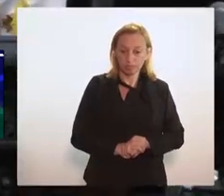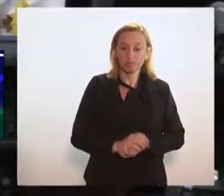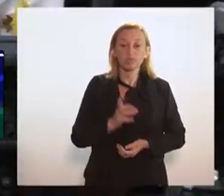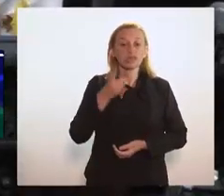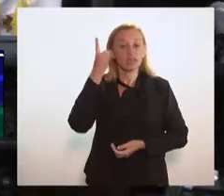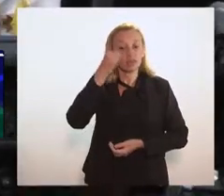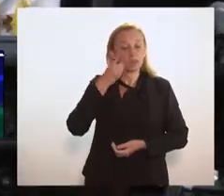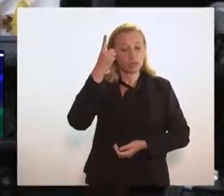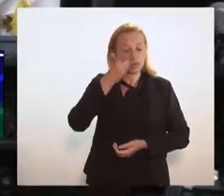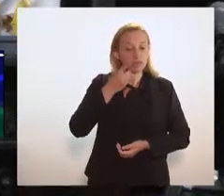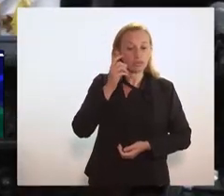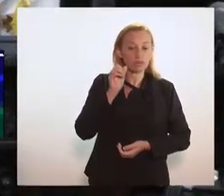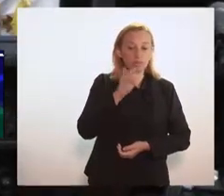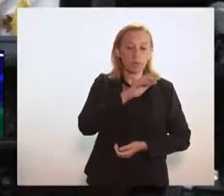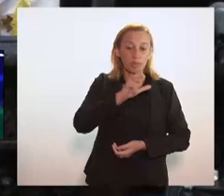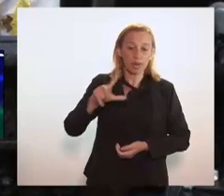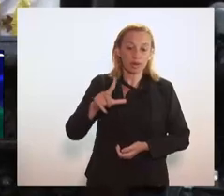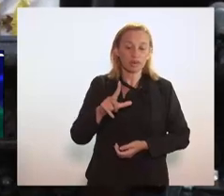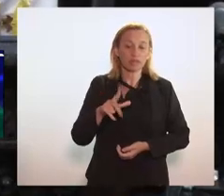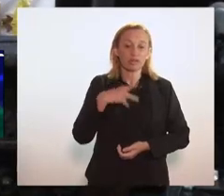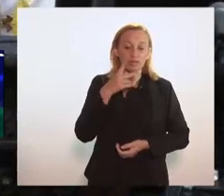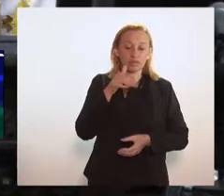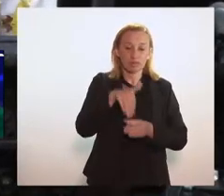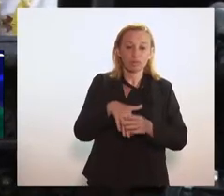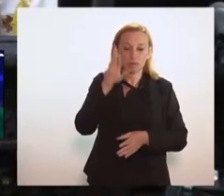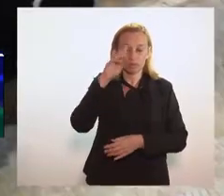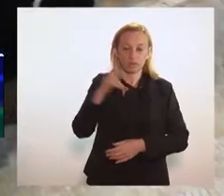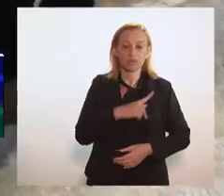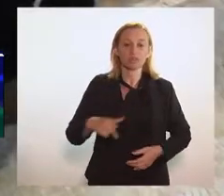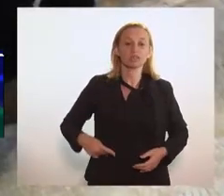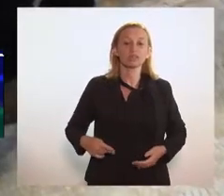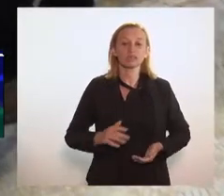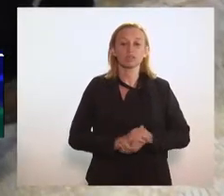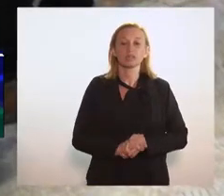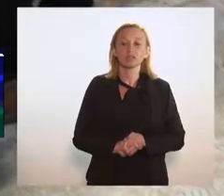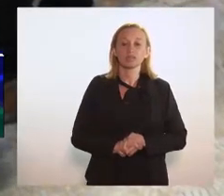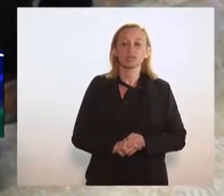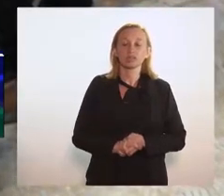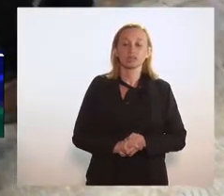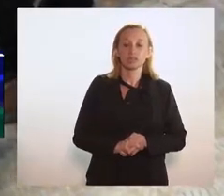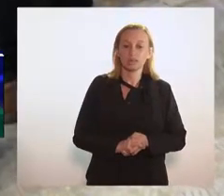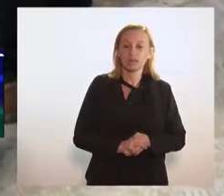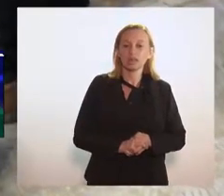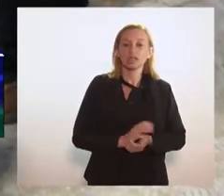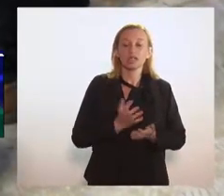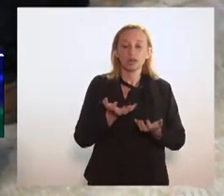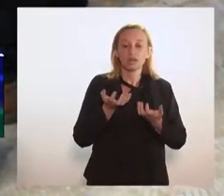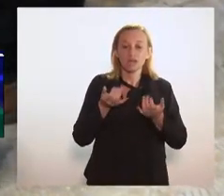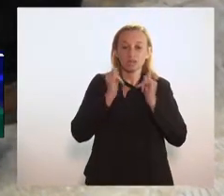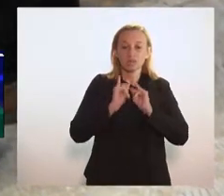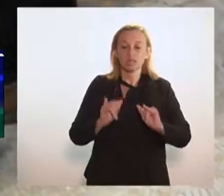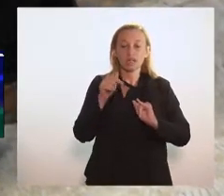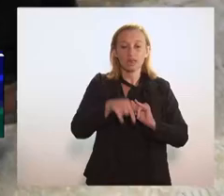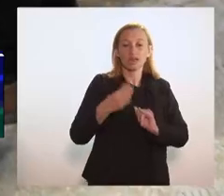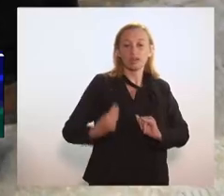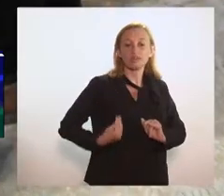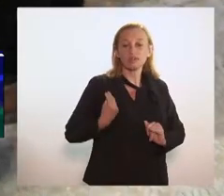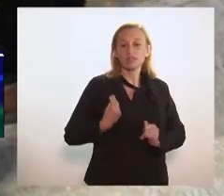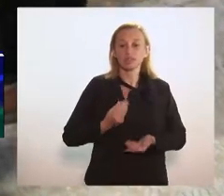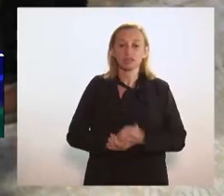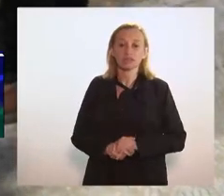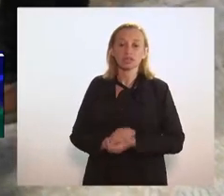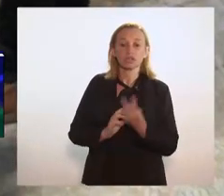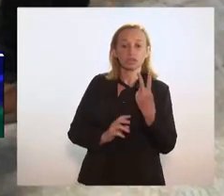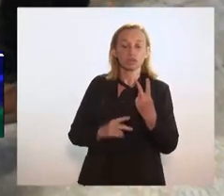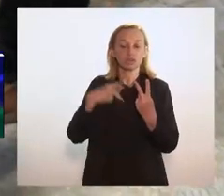Deputado Felipe Albel. Declaração de voto depois, presidente. Obrigado, presidente. Questão de ordem. Eu queria anunciar aqui a presença dos